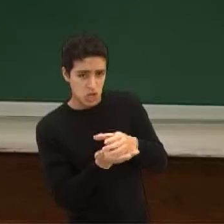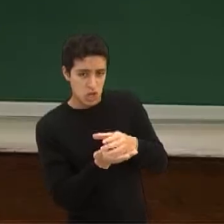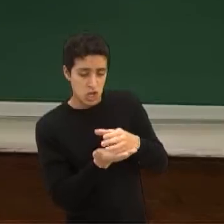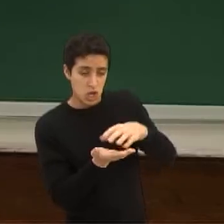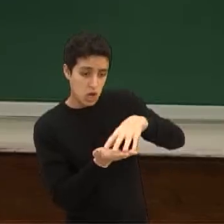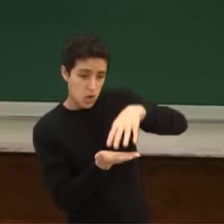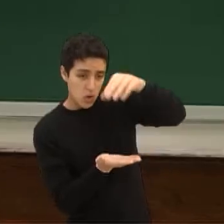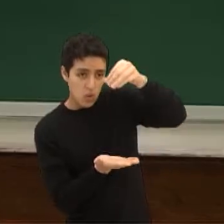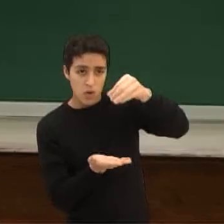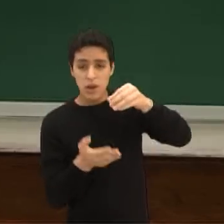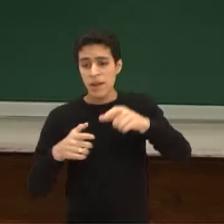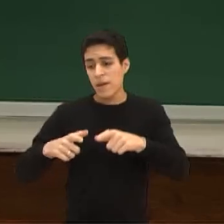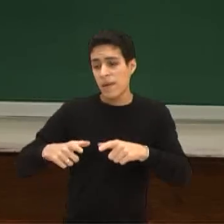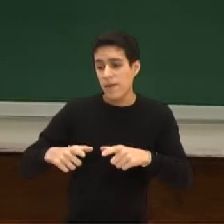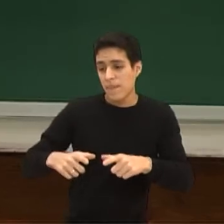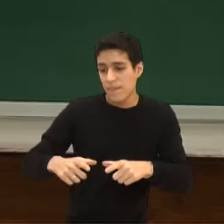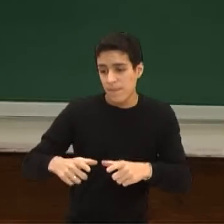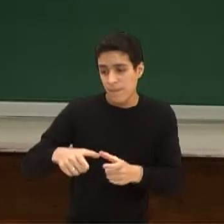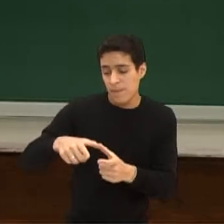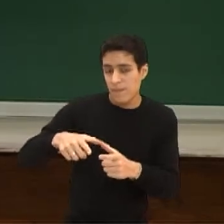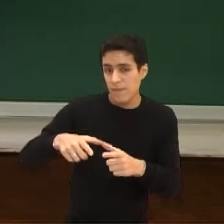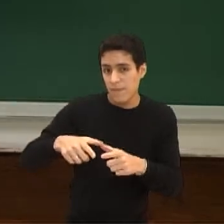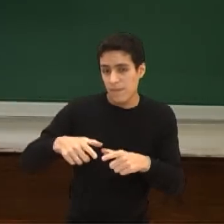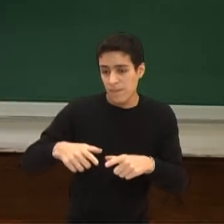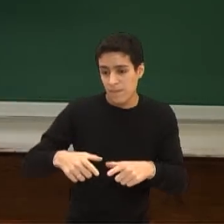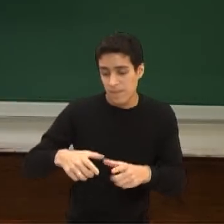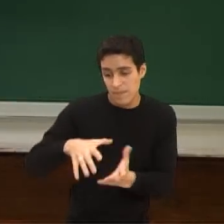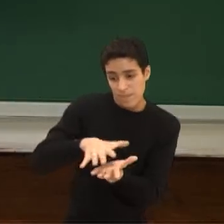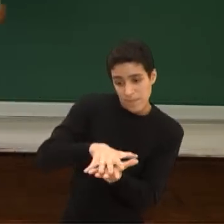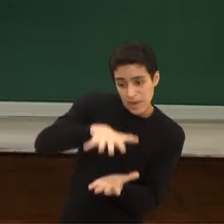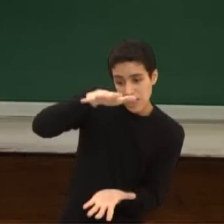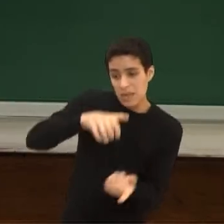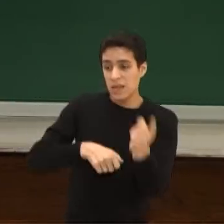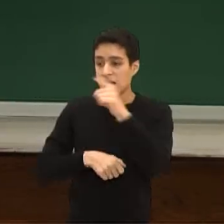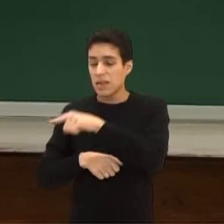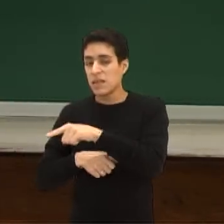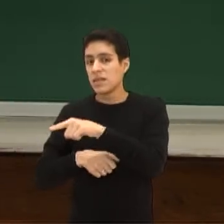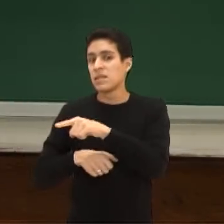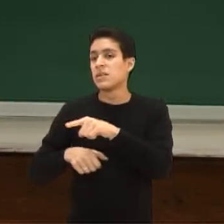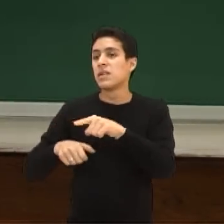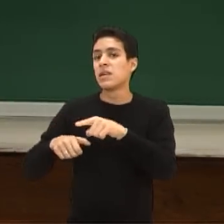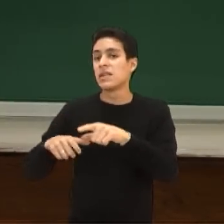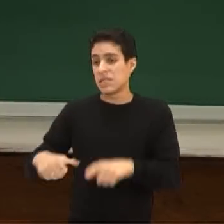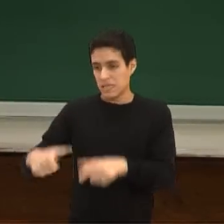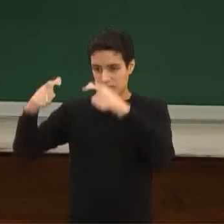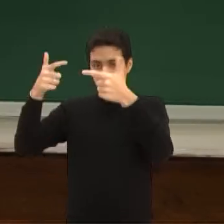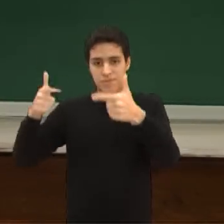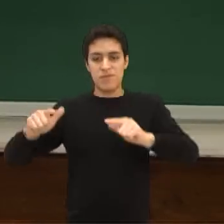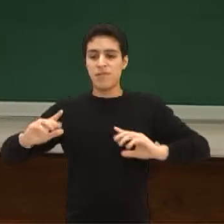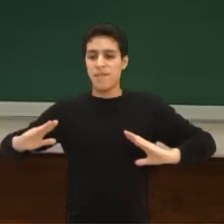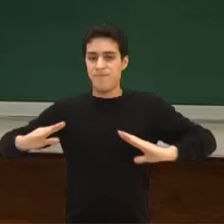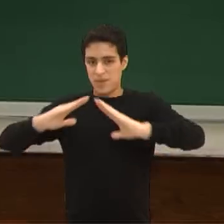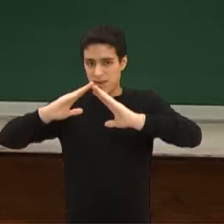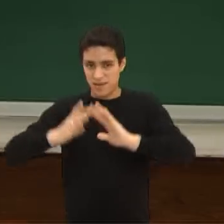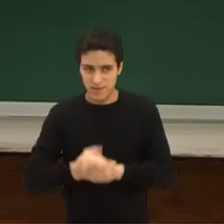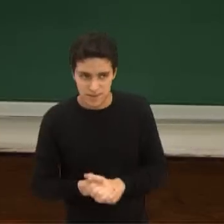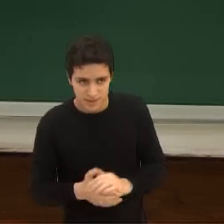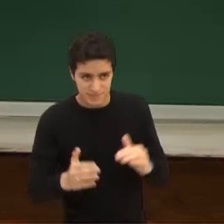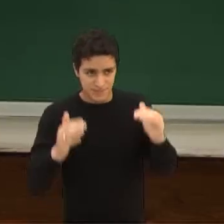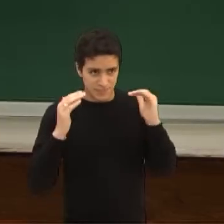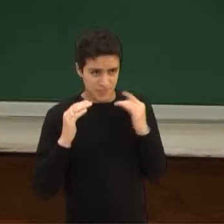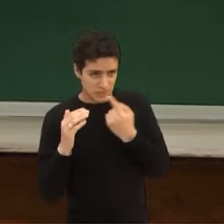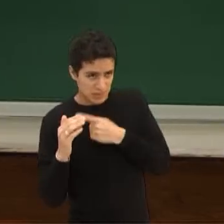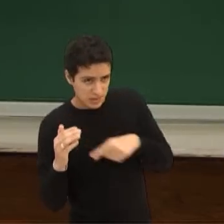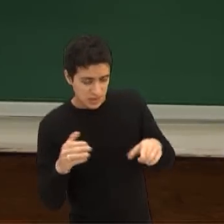e cilindro, mas não tínhamos a pirâmide. E aqui o último nós tínhamos o